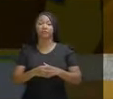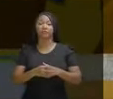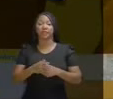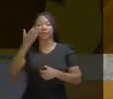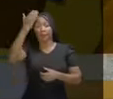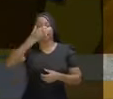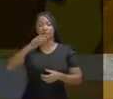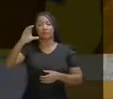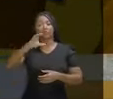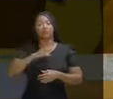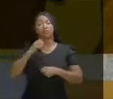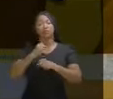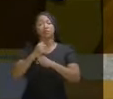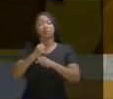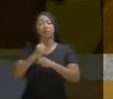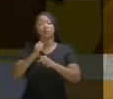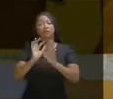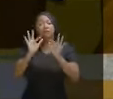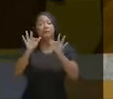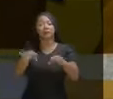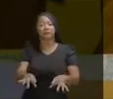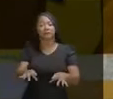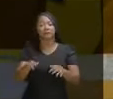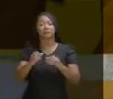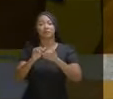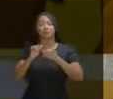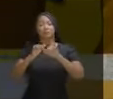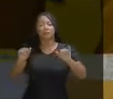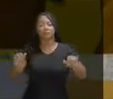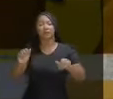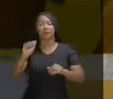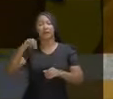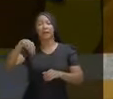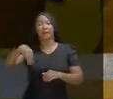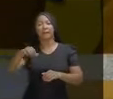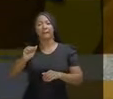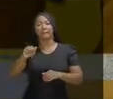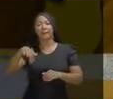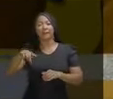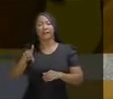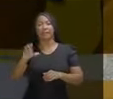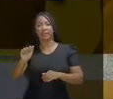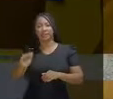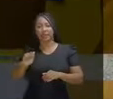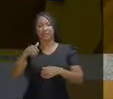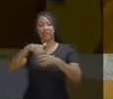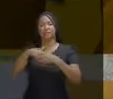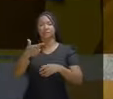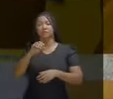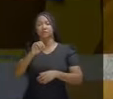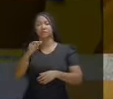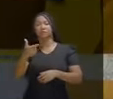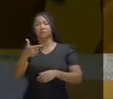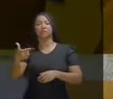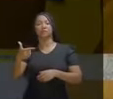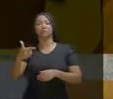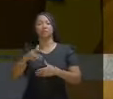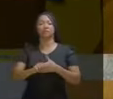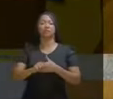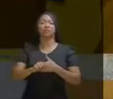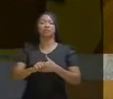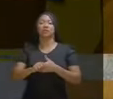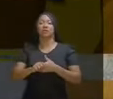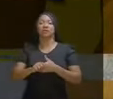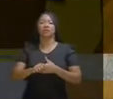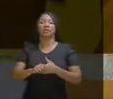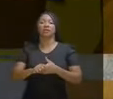de prestação de contas final de campanha de Amanda Cavalcante Jardim, relativa às eleições 2022, para o cargo